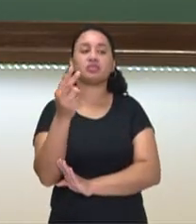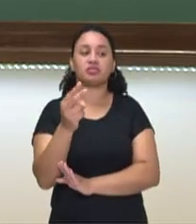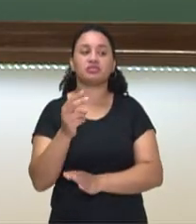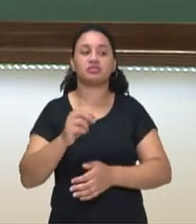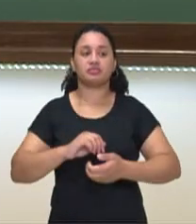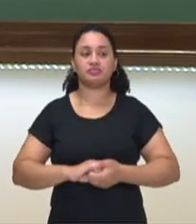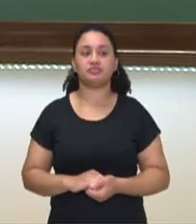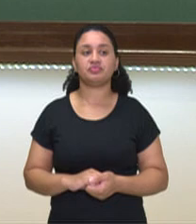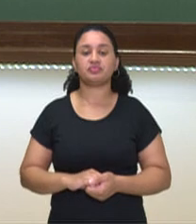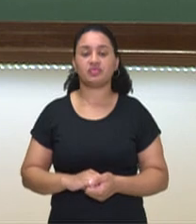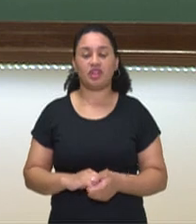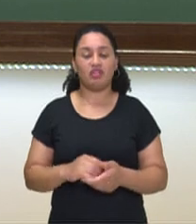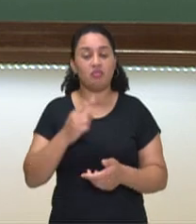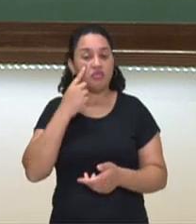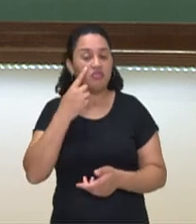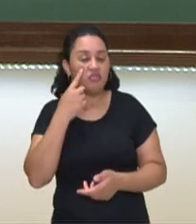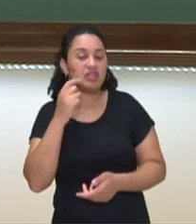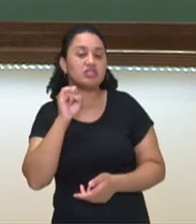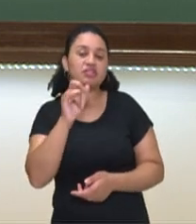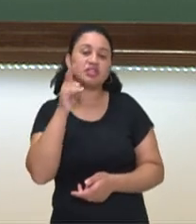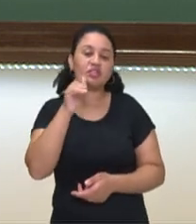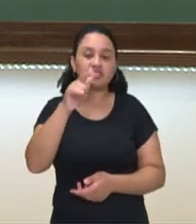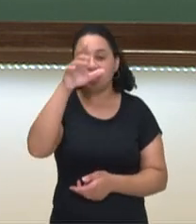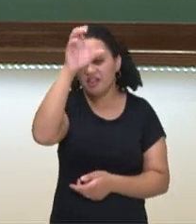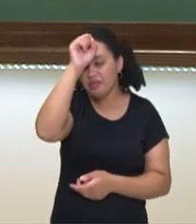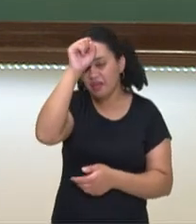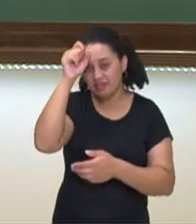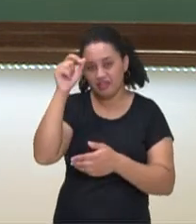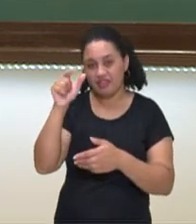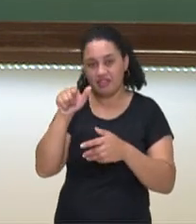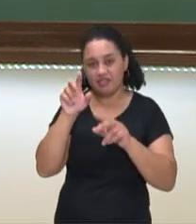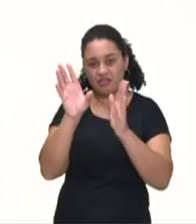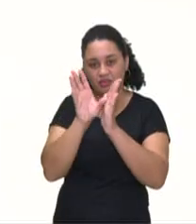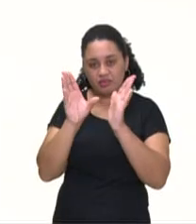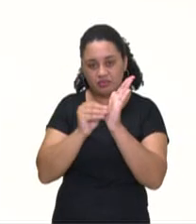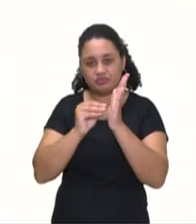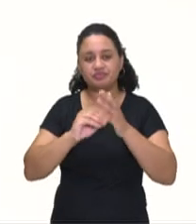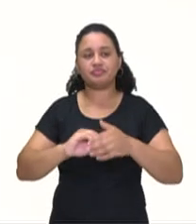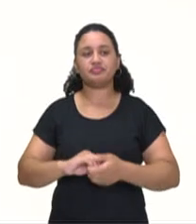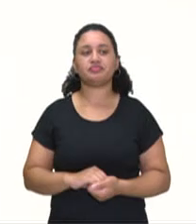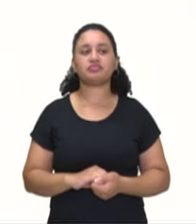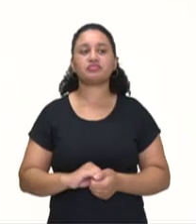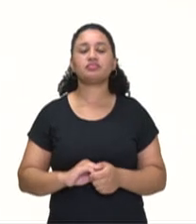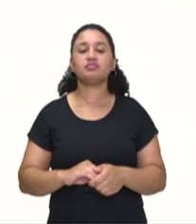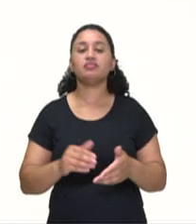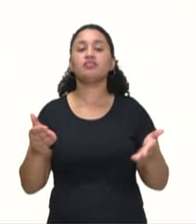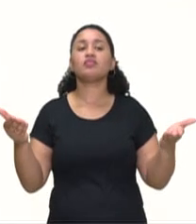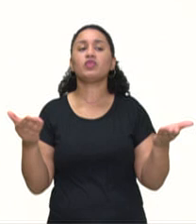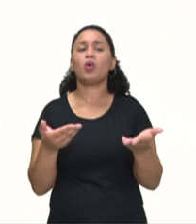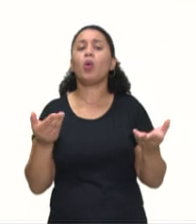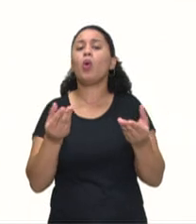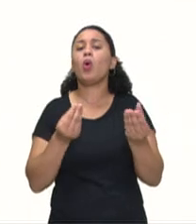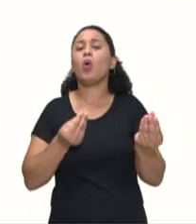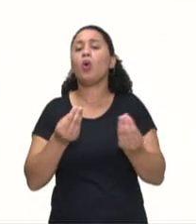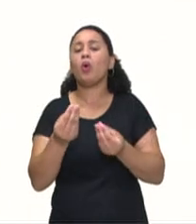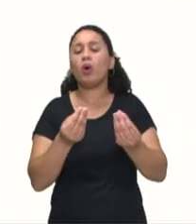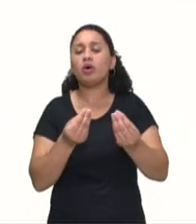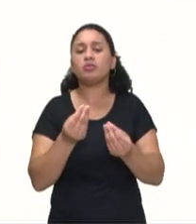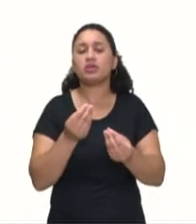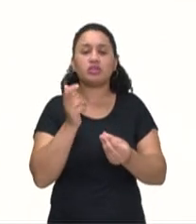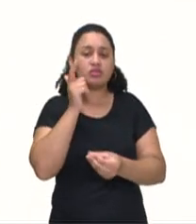ver como está o seu conhecimento até este momento. Na atualidade, como